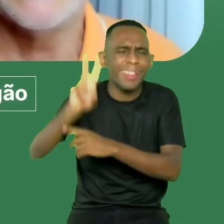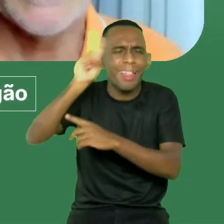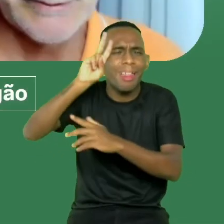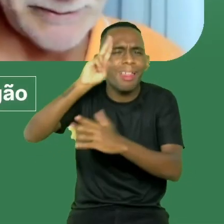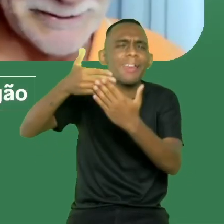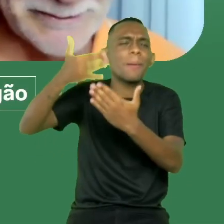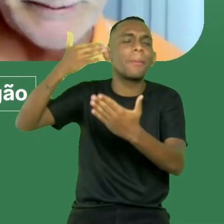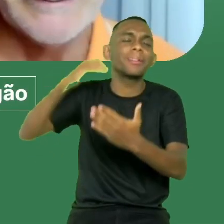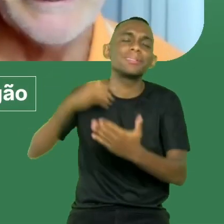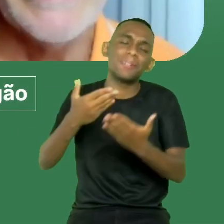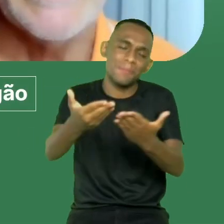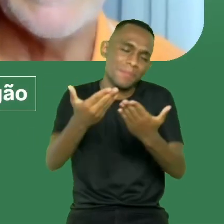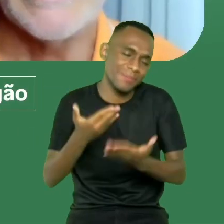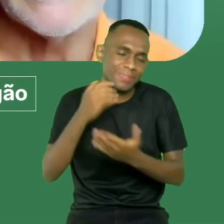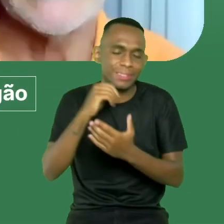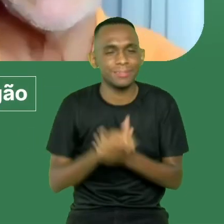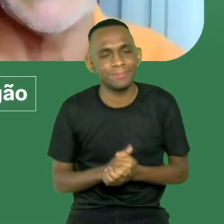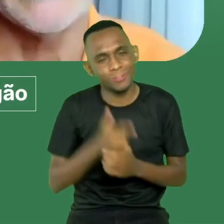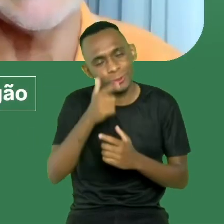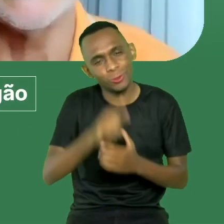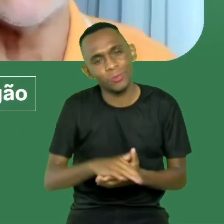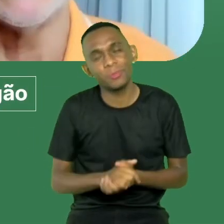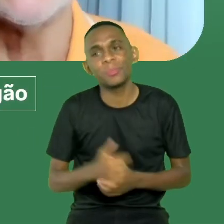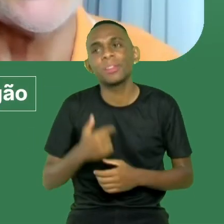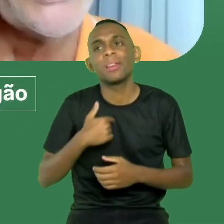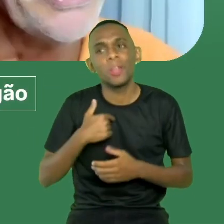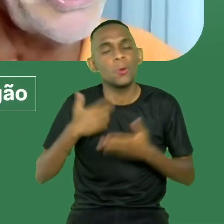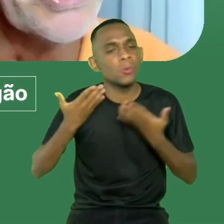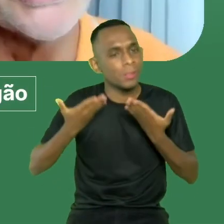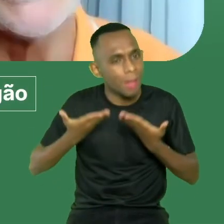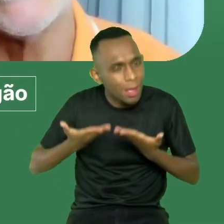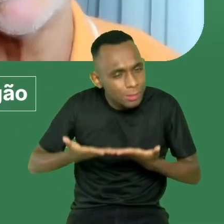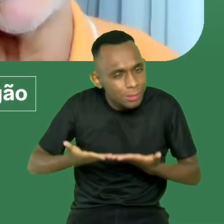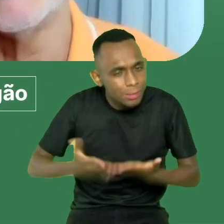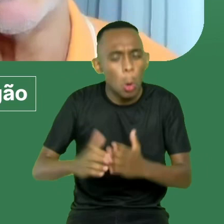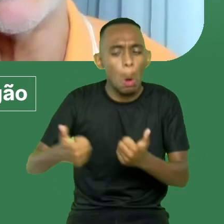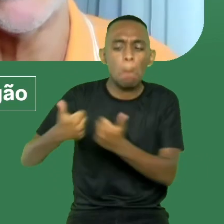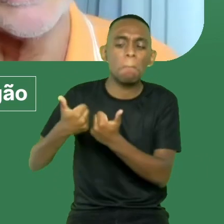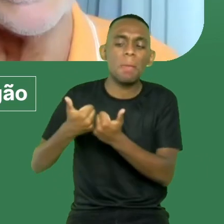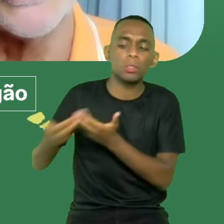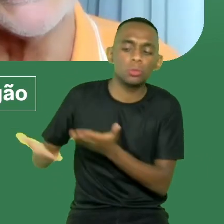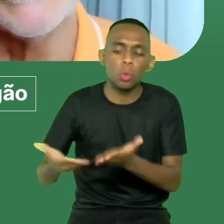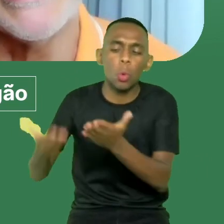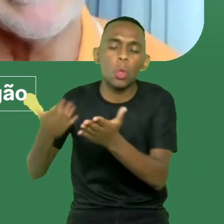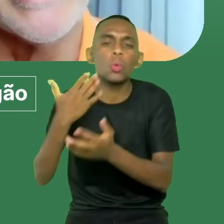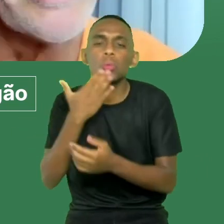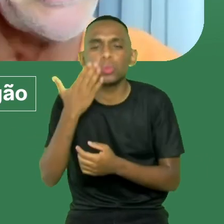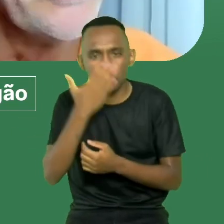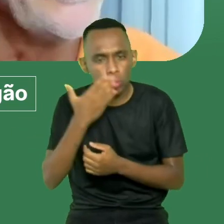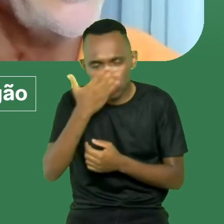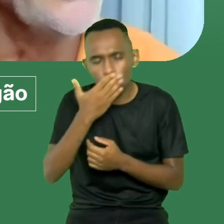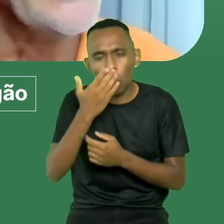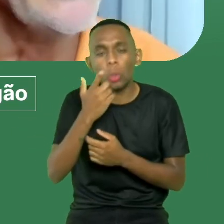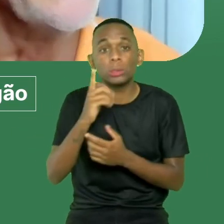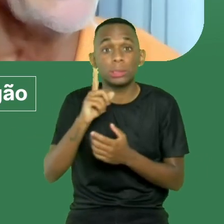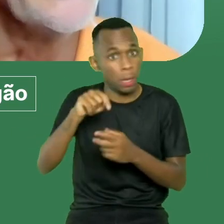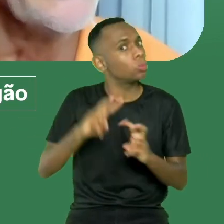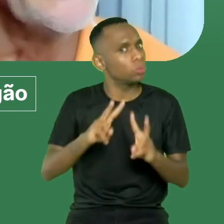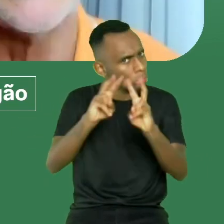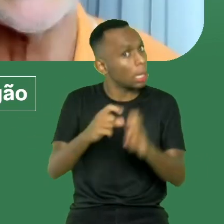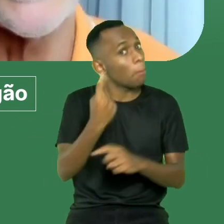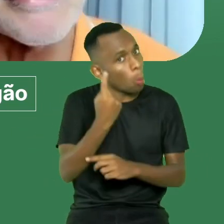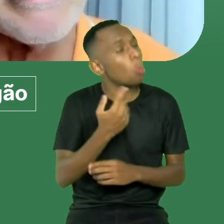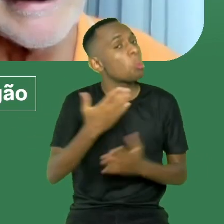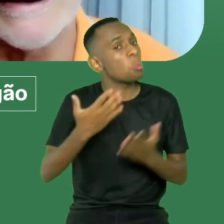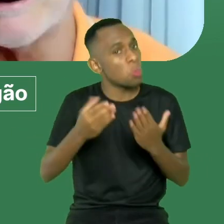Bem-vindo de É, novo, eu, Aragão. eu, eu nasci lá às margens do Rio Doce, que acabou sendo, inclusive, tema de um dos